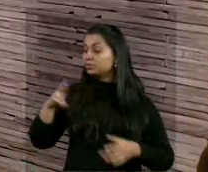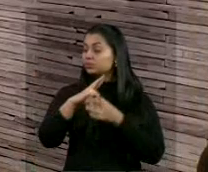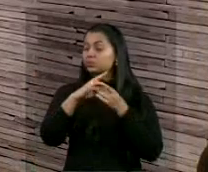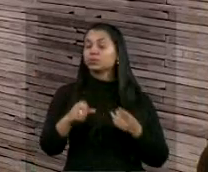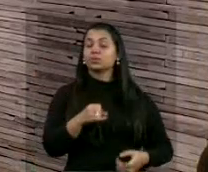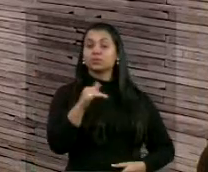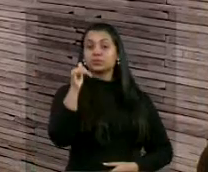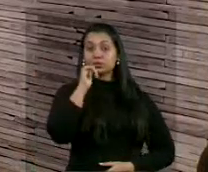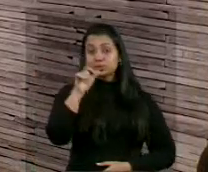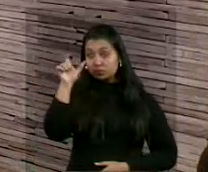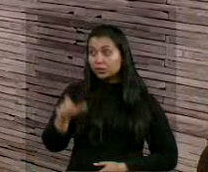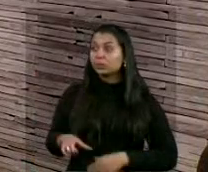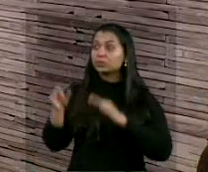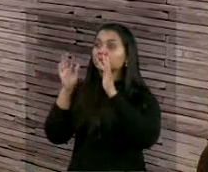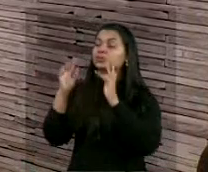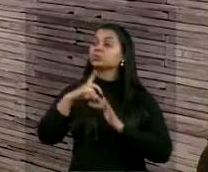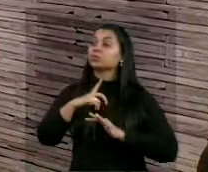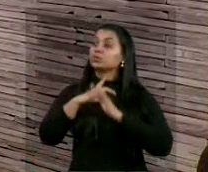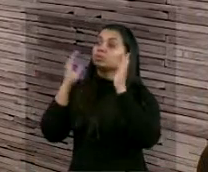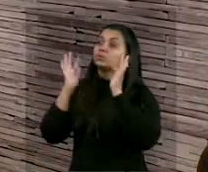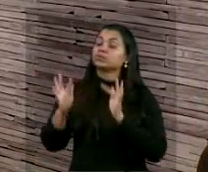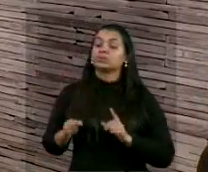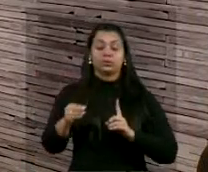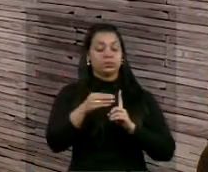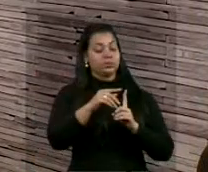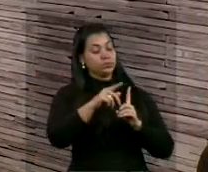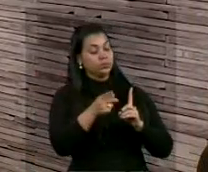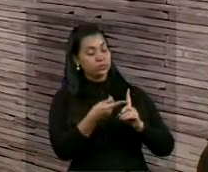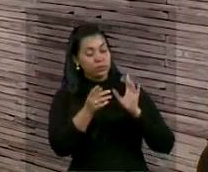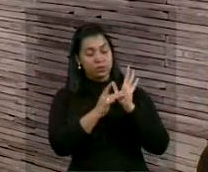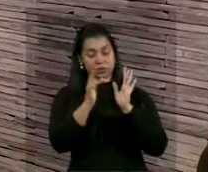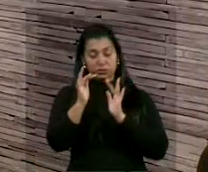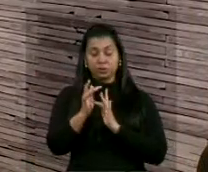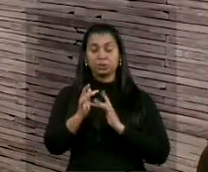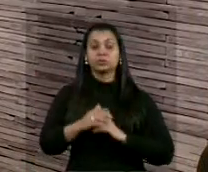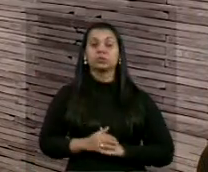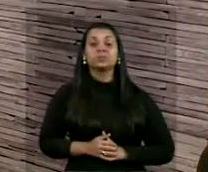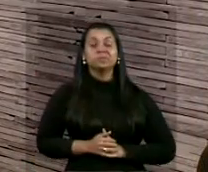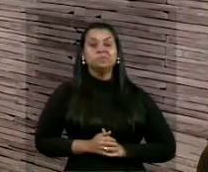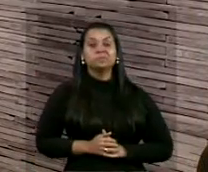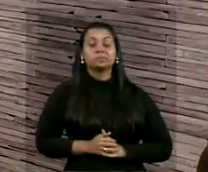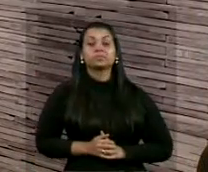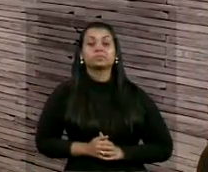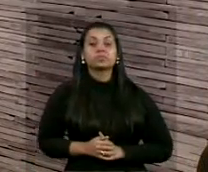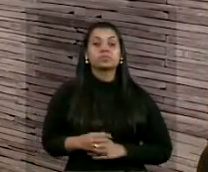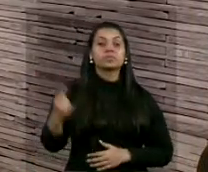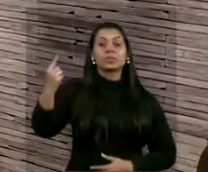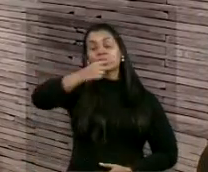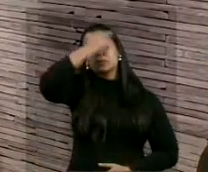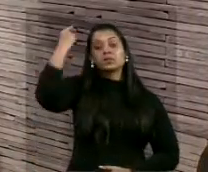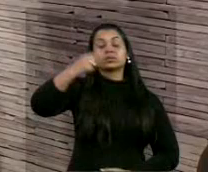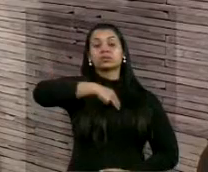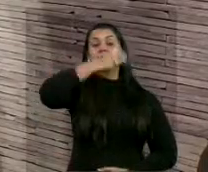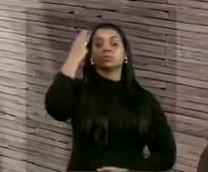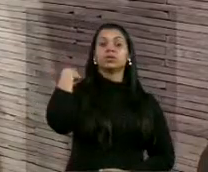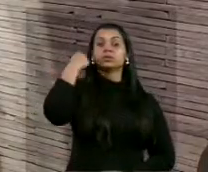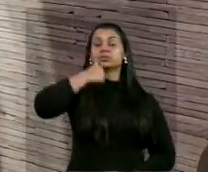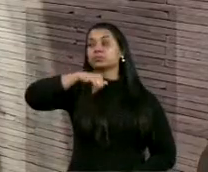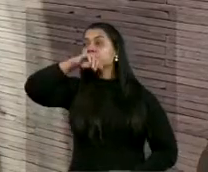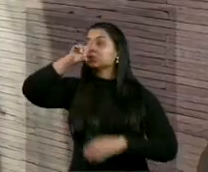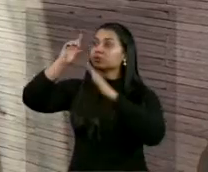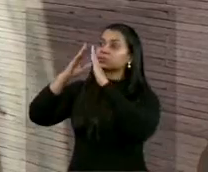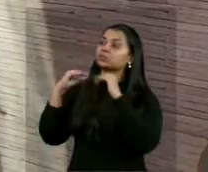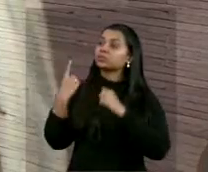de graça, o Senhor é convosco. Bendita sois vós entre as mulheres, e bendito é o fruto do vosso ventre, Jesus.